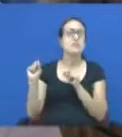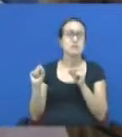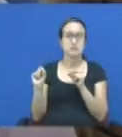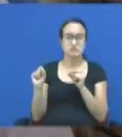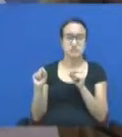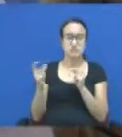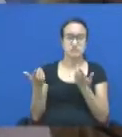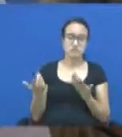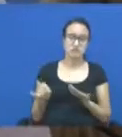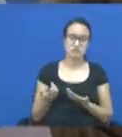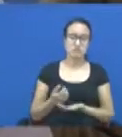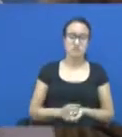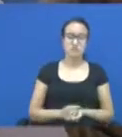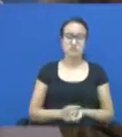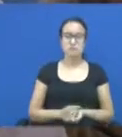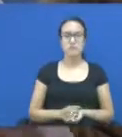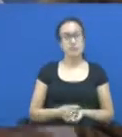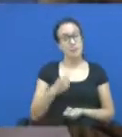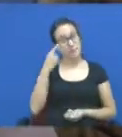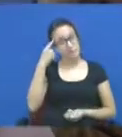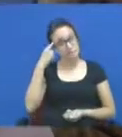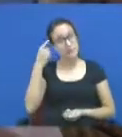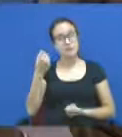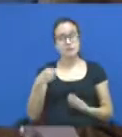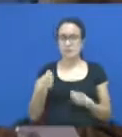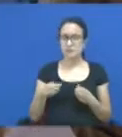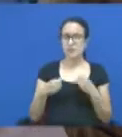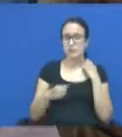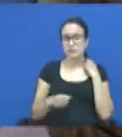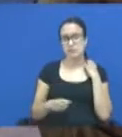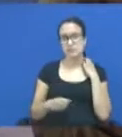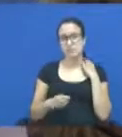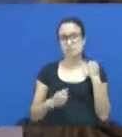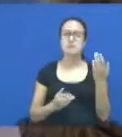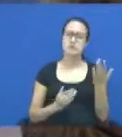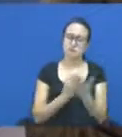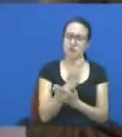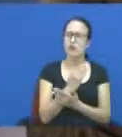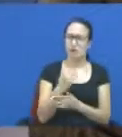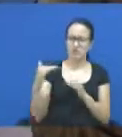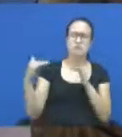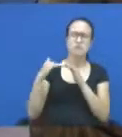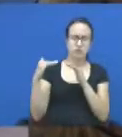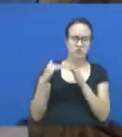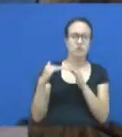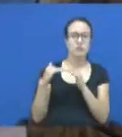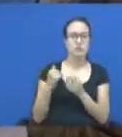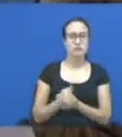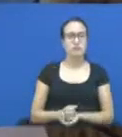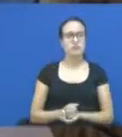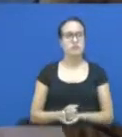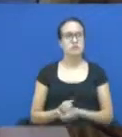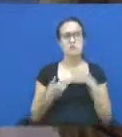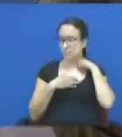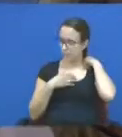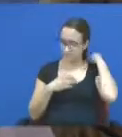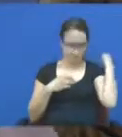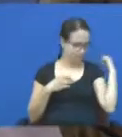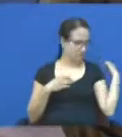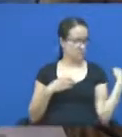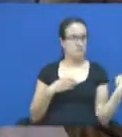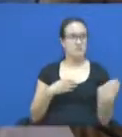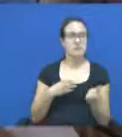Entendeu? Então, eu acho que nós temos que aprovar isso. Estou pela aprovação, sim, mas nós temos que achar